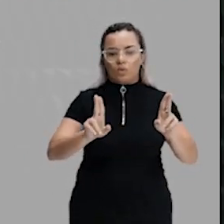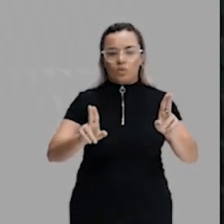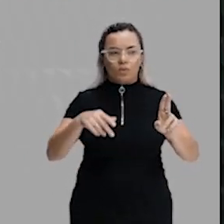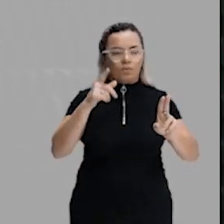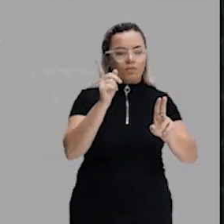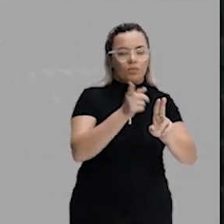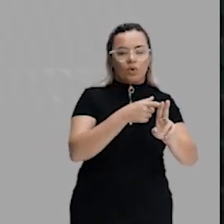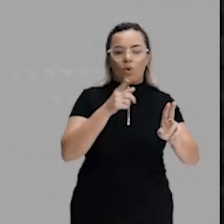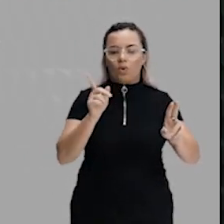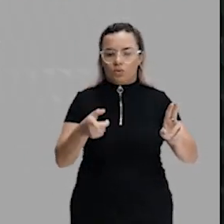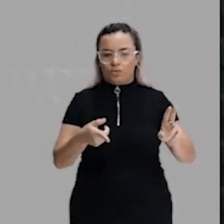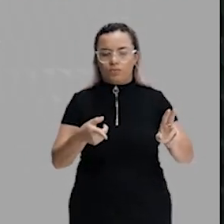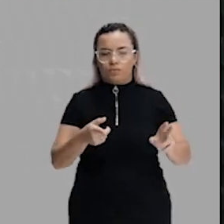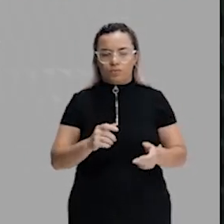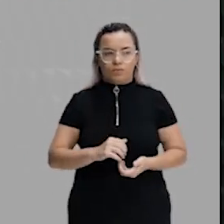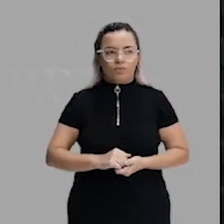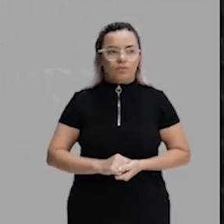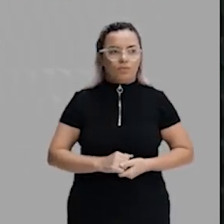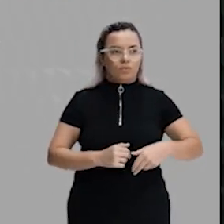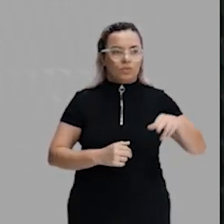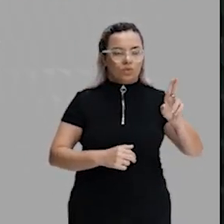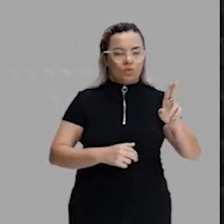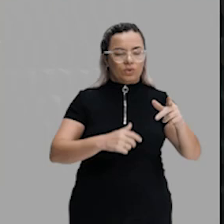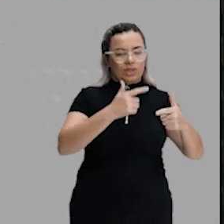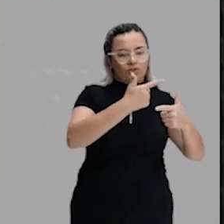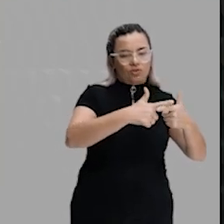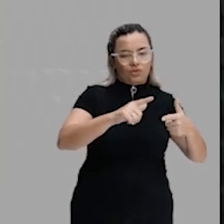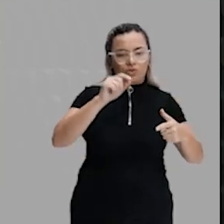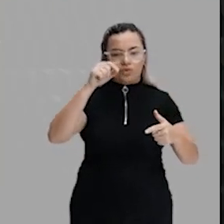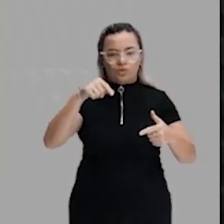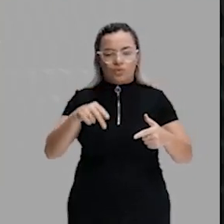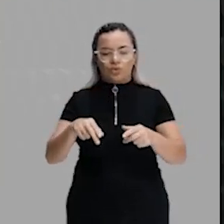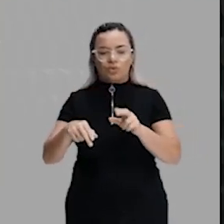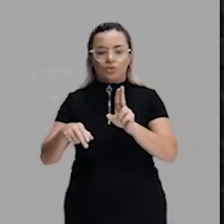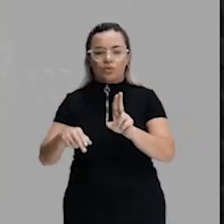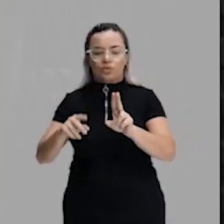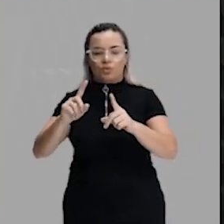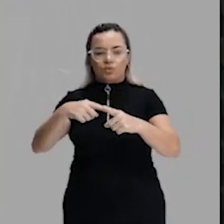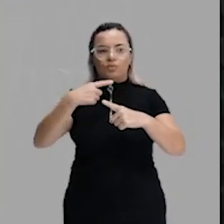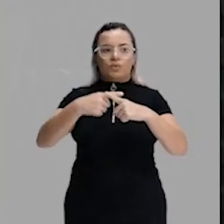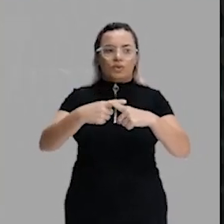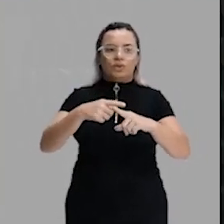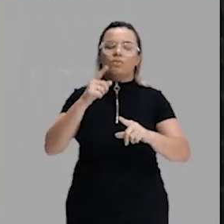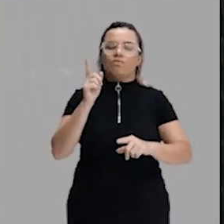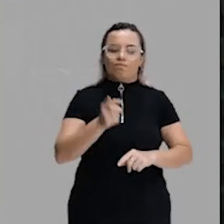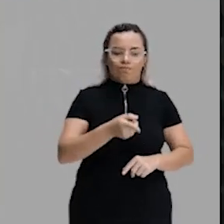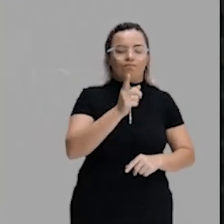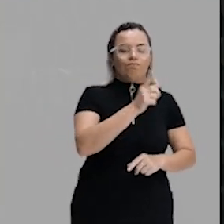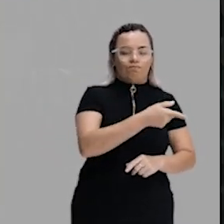Então, nós podemos aí cancelar. Vai sobrar o quê? Vamos lá.